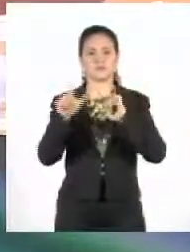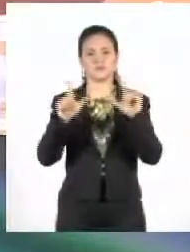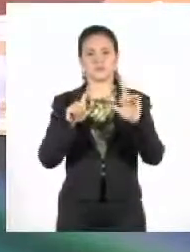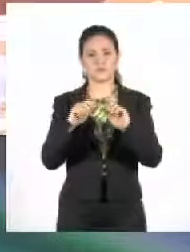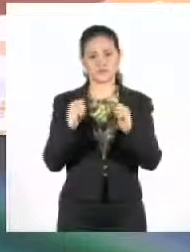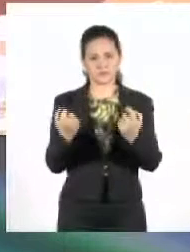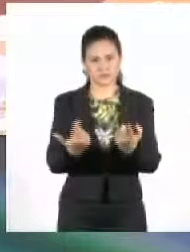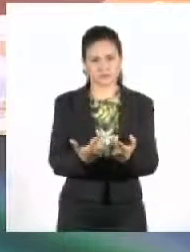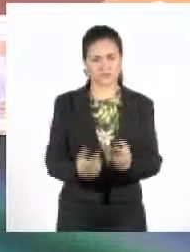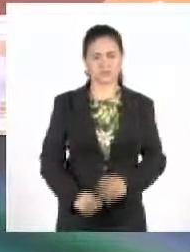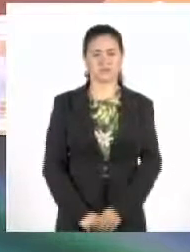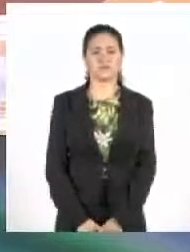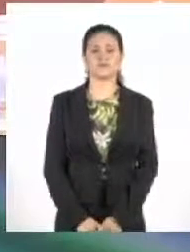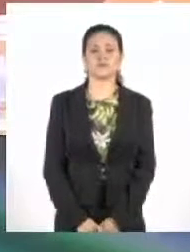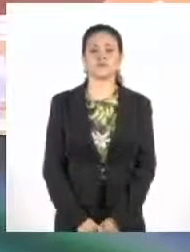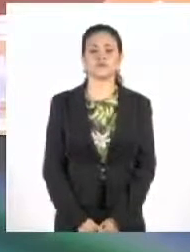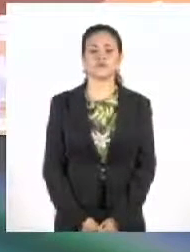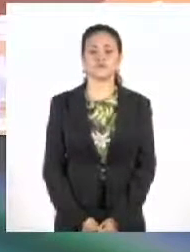Assembleia.